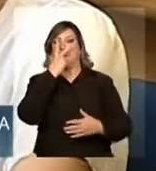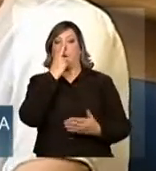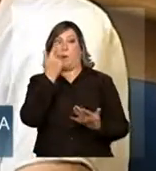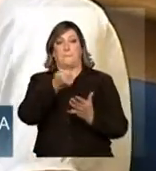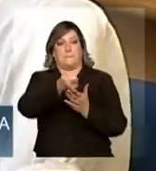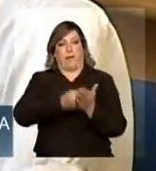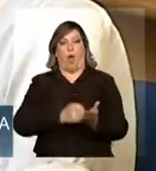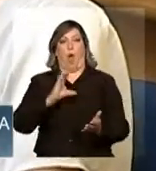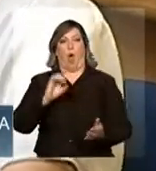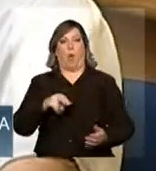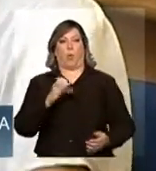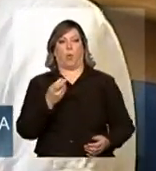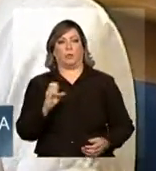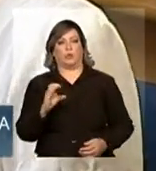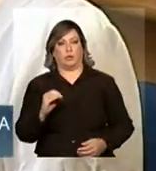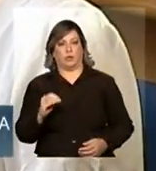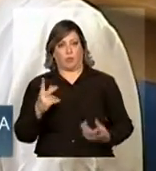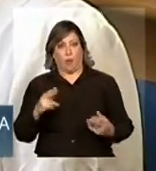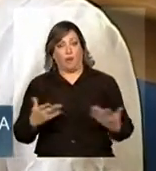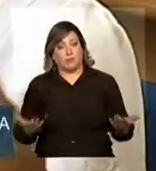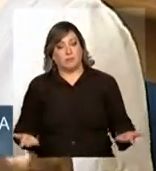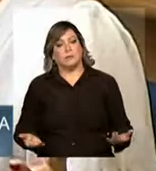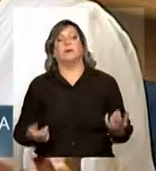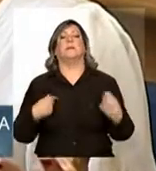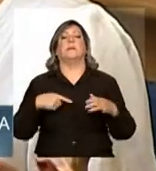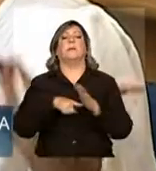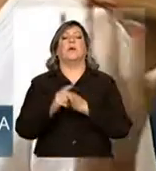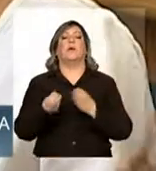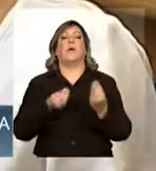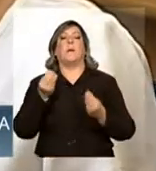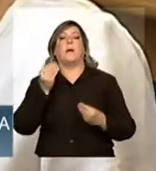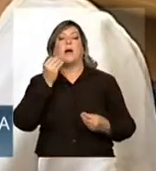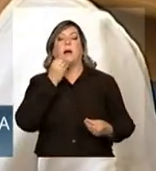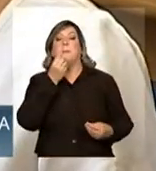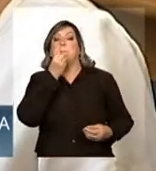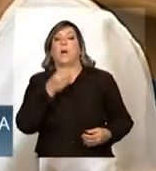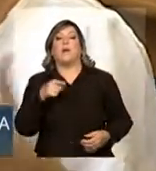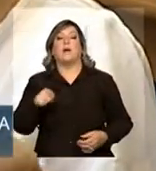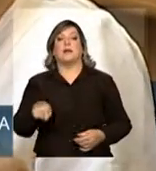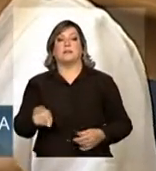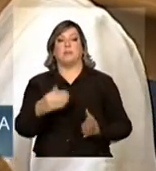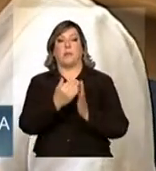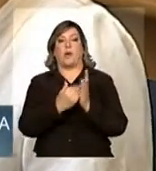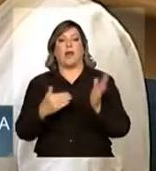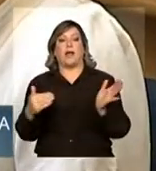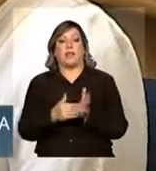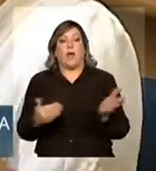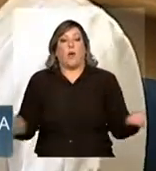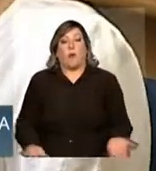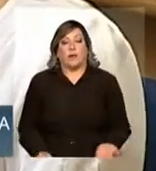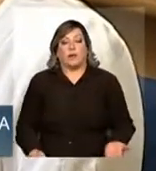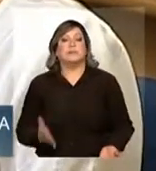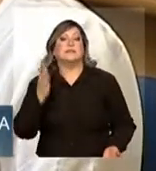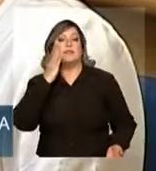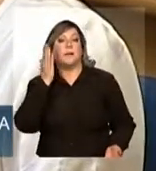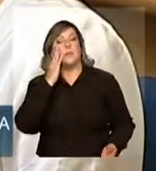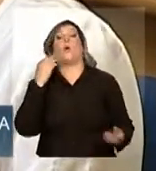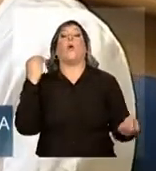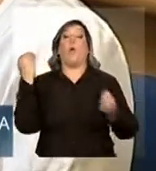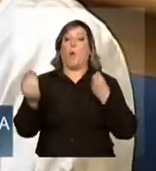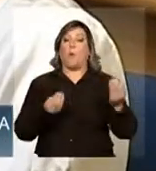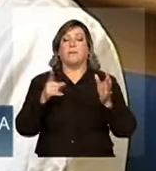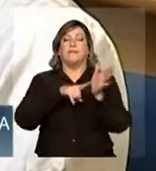tem um balanço para saber qual foi o aproveitamento do programa do né da inscrição até agora e saber como é que vai ser a